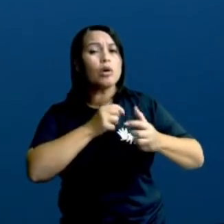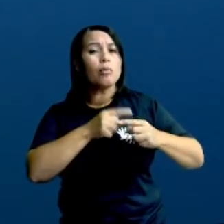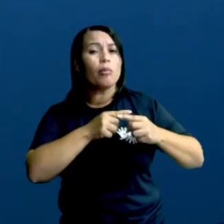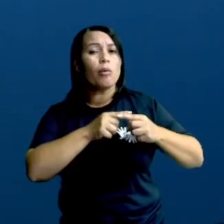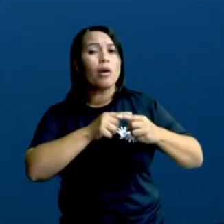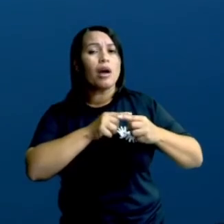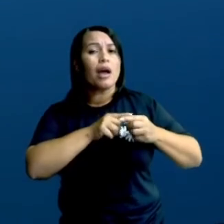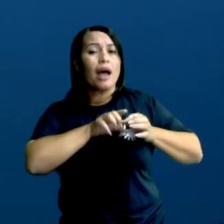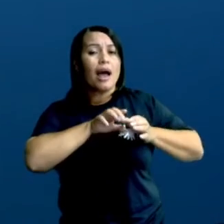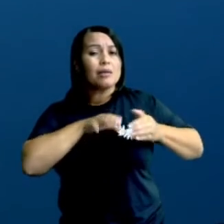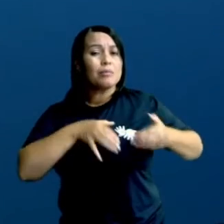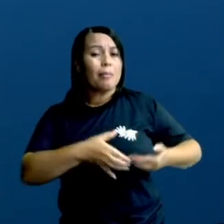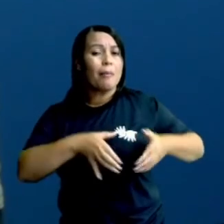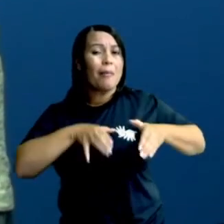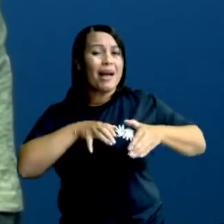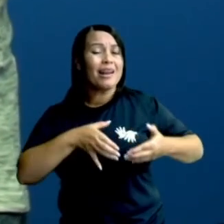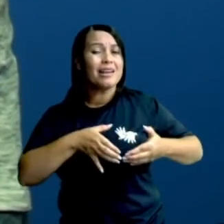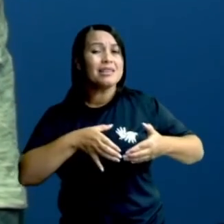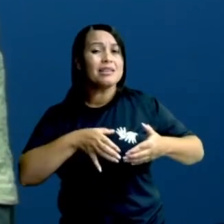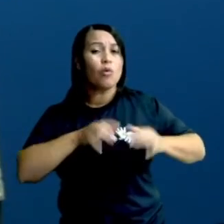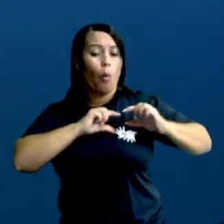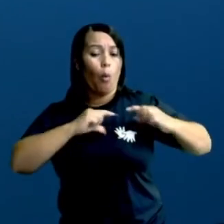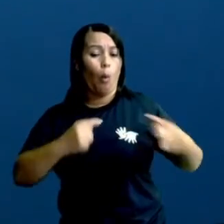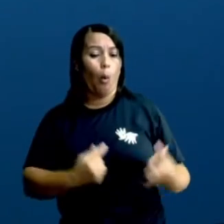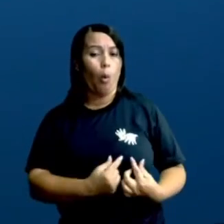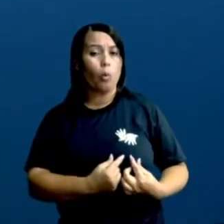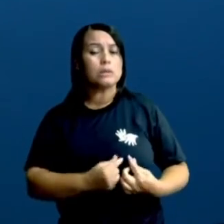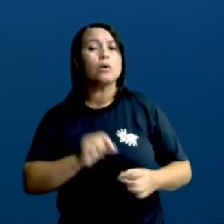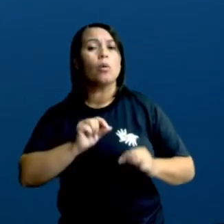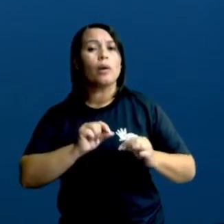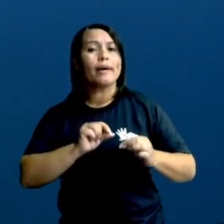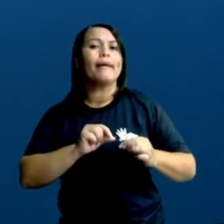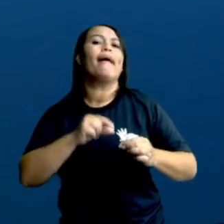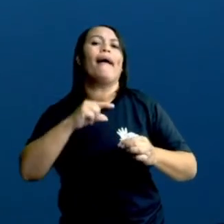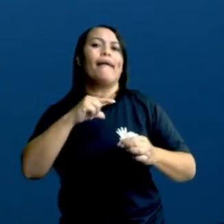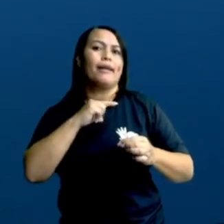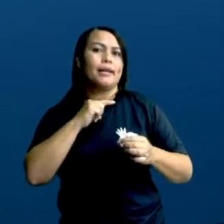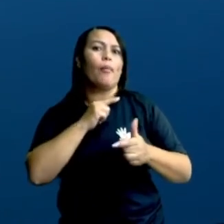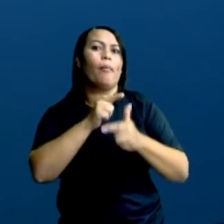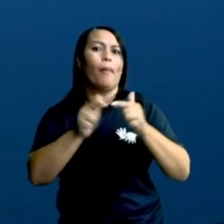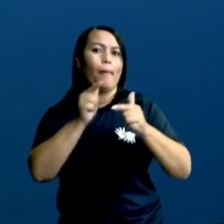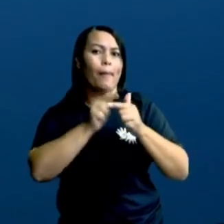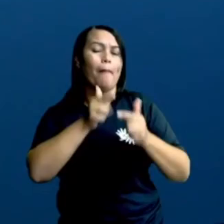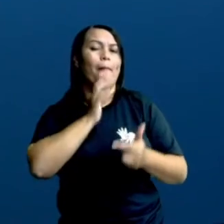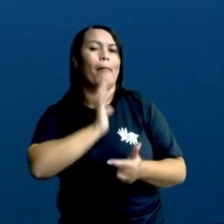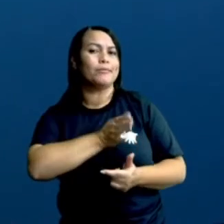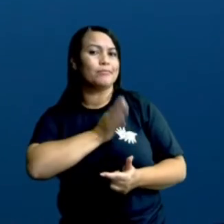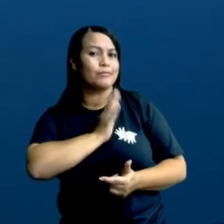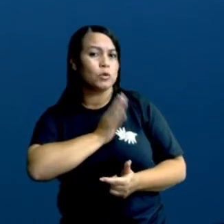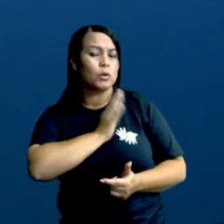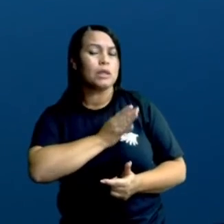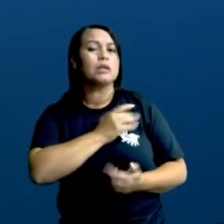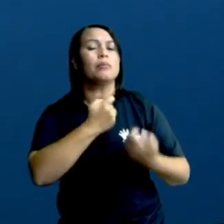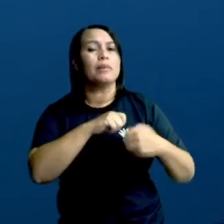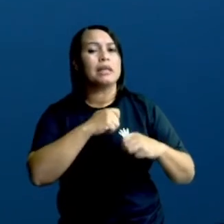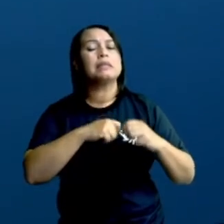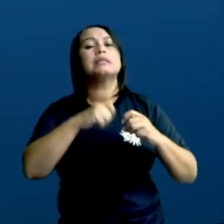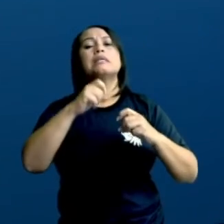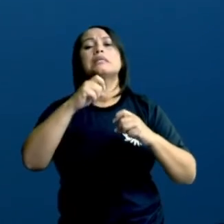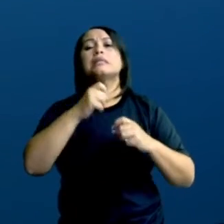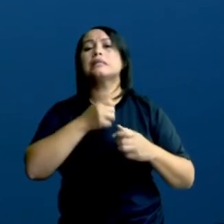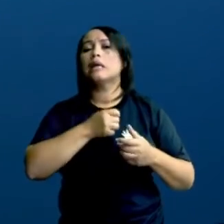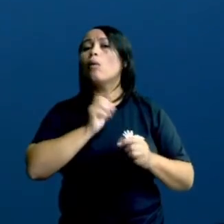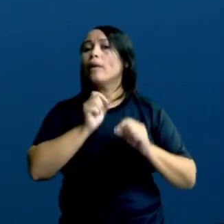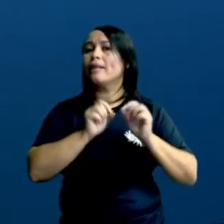das paredes do músculo do coração. Então, ela possui uma insuficiência cardíaca, deve ser acompanhada por